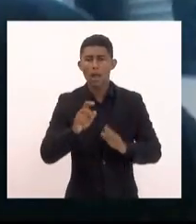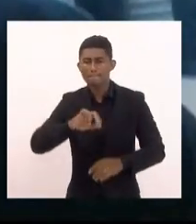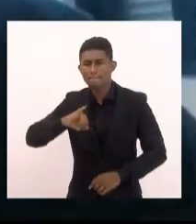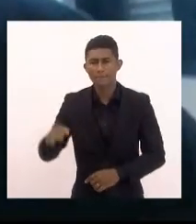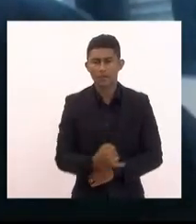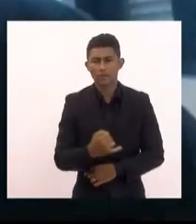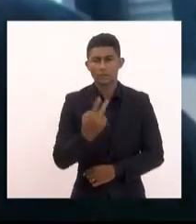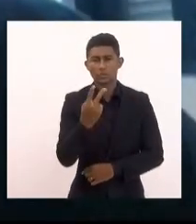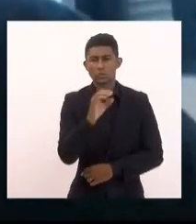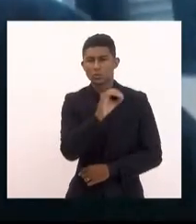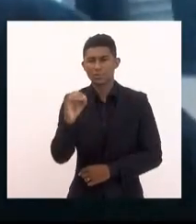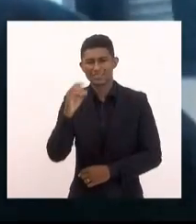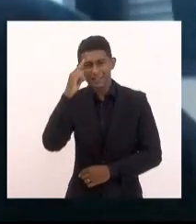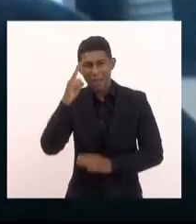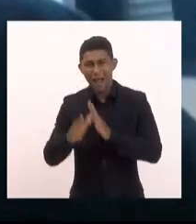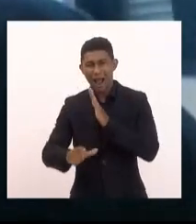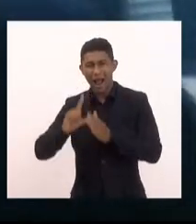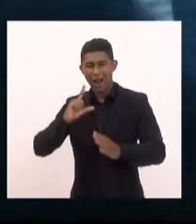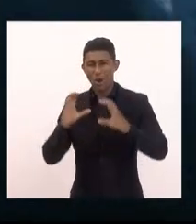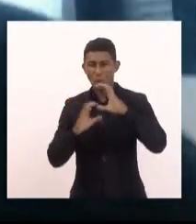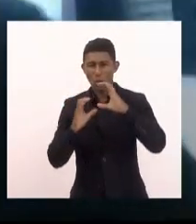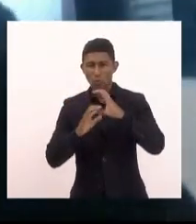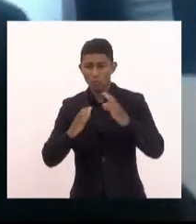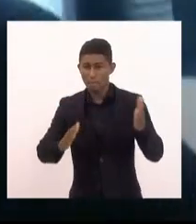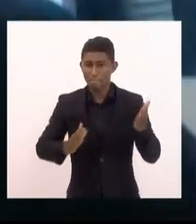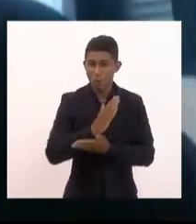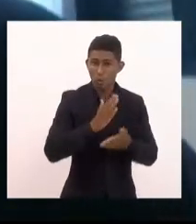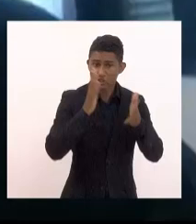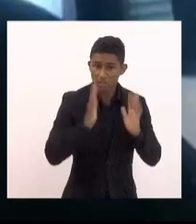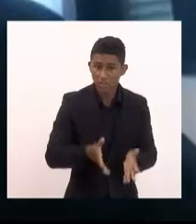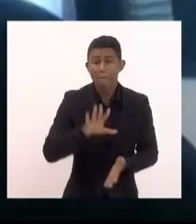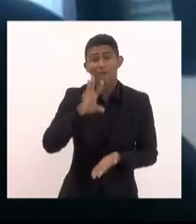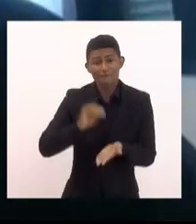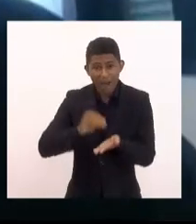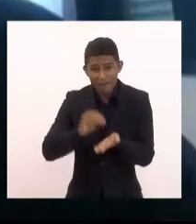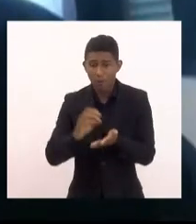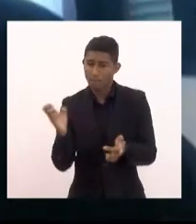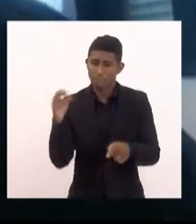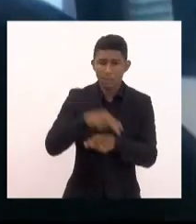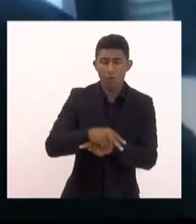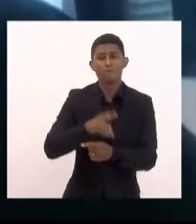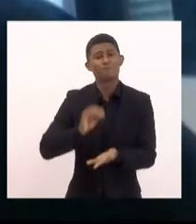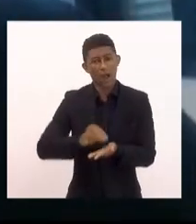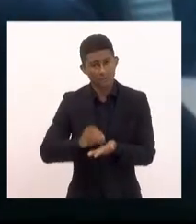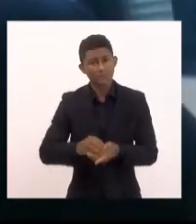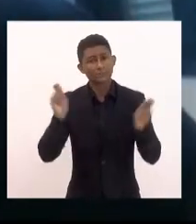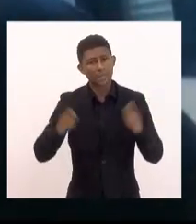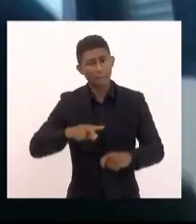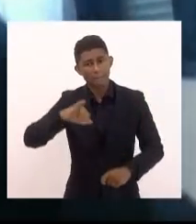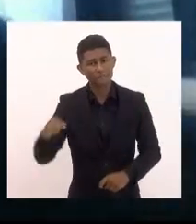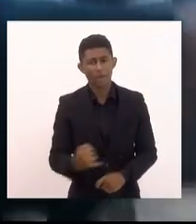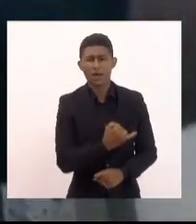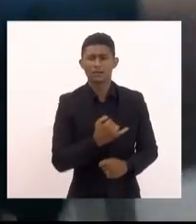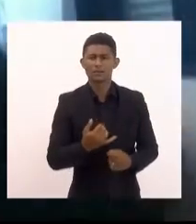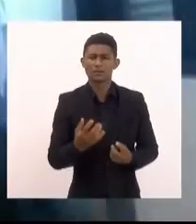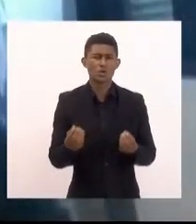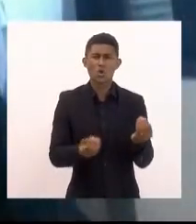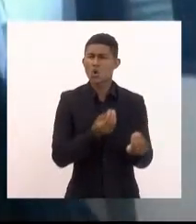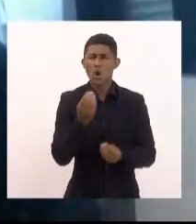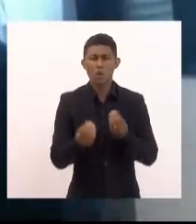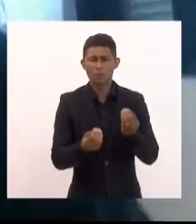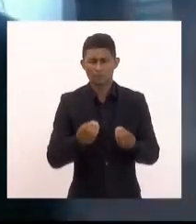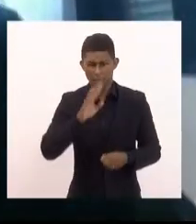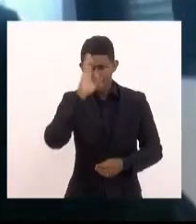foram aprovados nos concursos, mas que ainda não foram chamados. Não tem sentido o Brasil ir lá